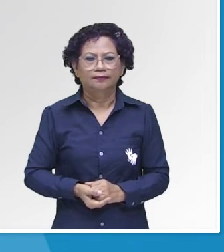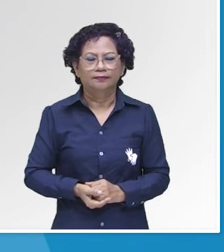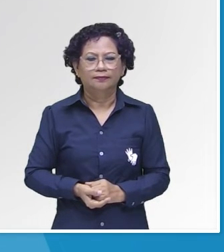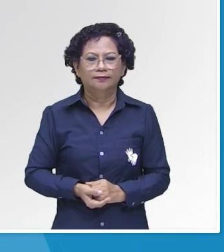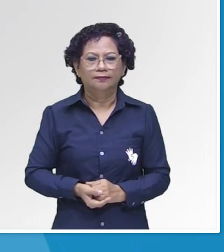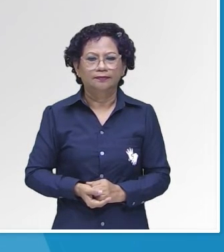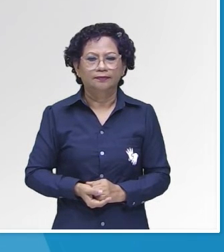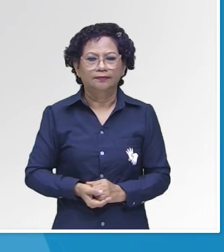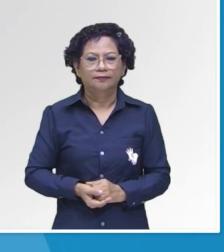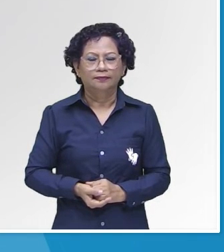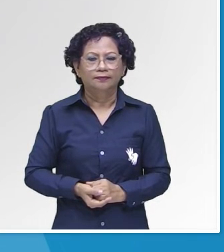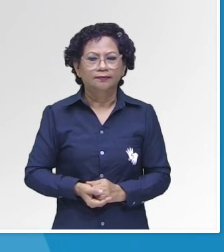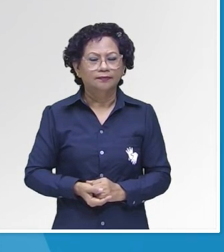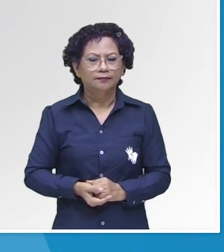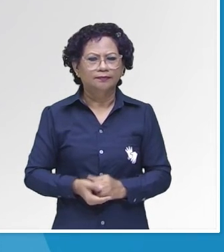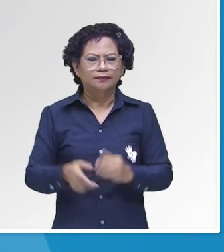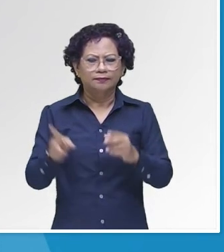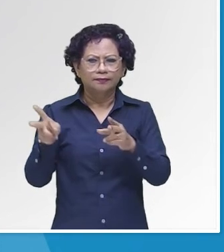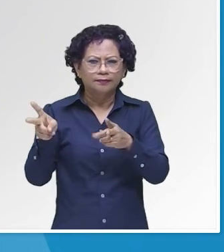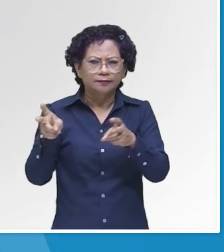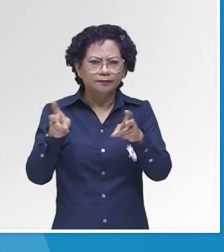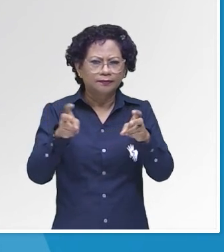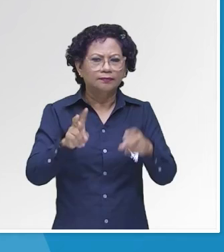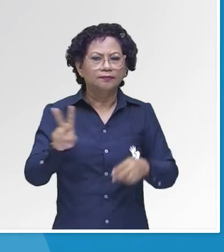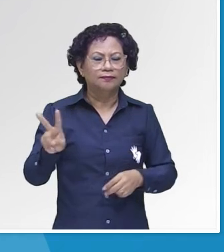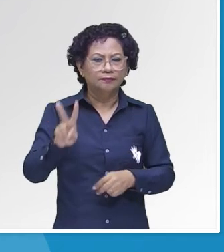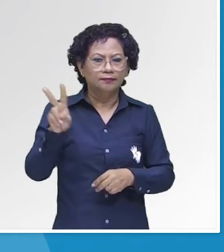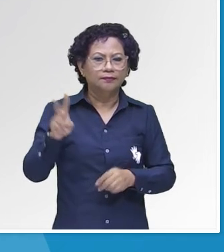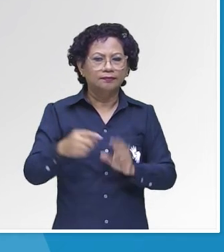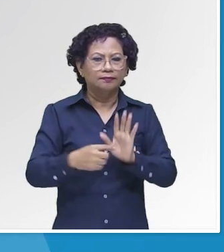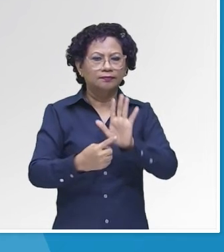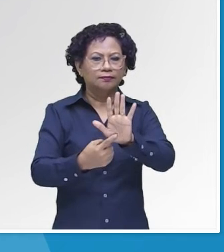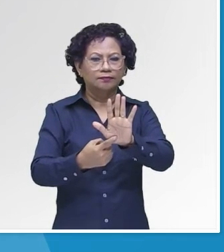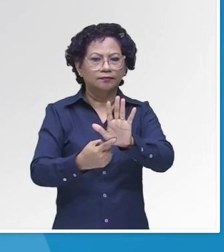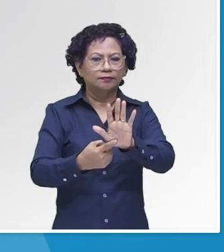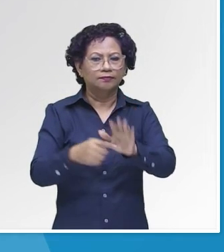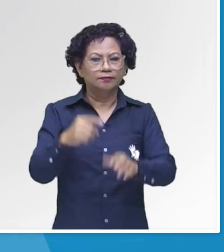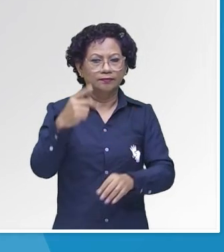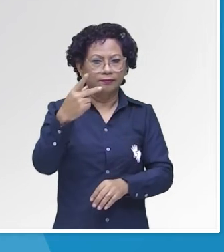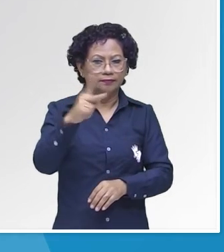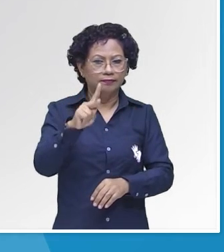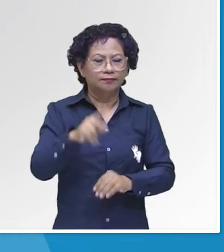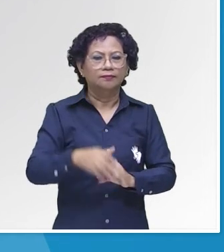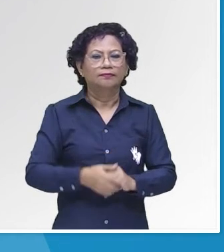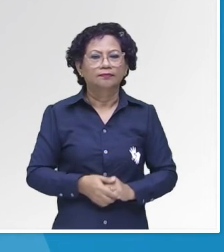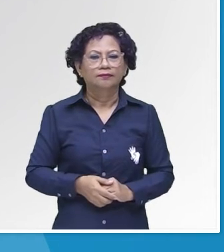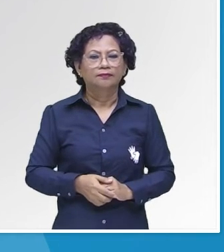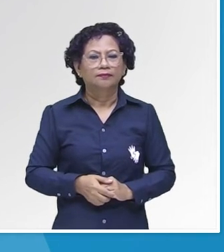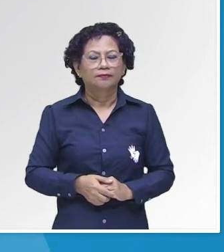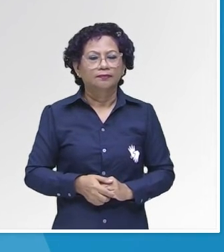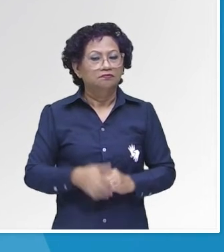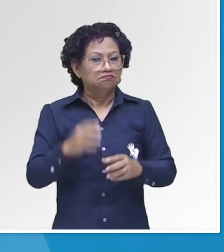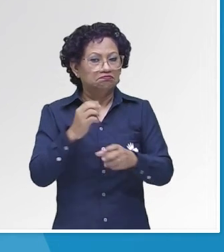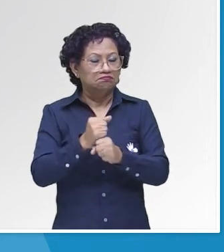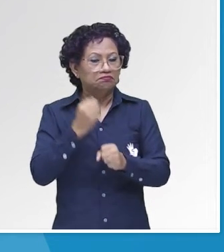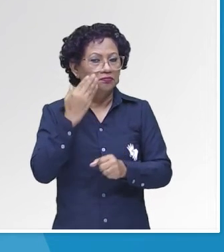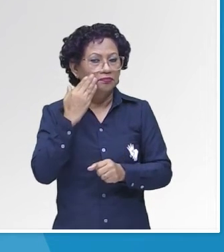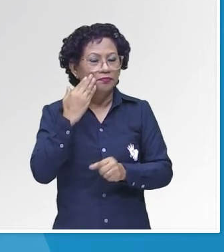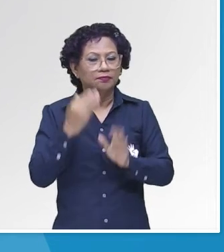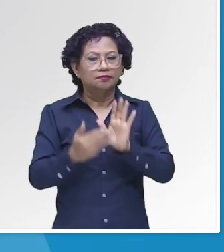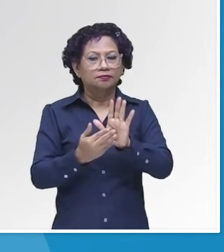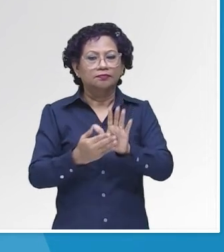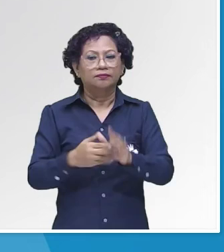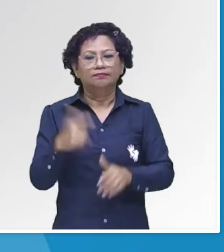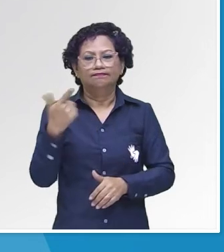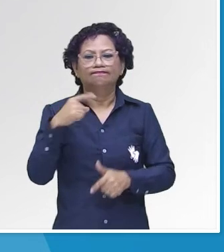Só para a gente poder analisar esses valores, né, mostrados aqui para vocês, olha só, o nosso cálculo está aqui, então para a gente não ter dúvida,